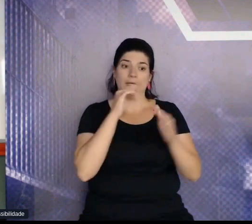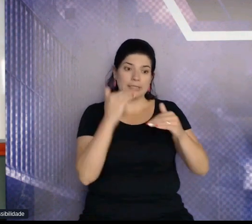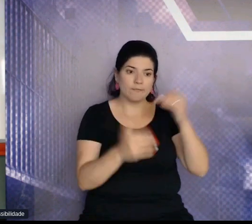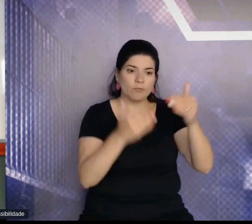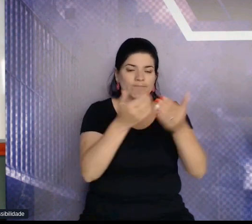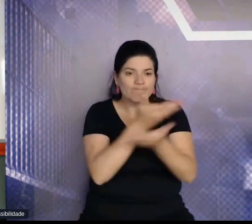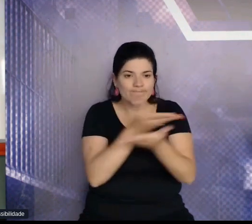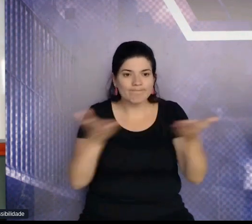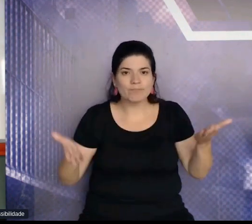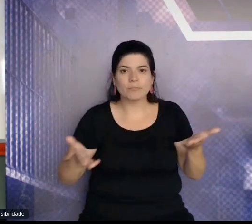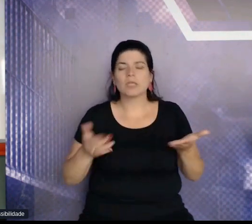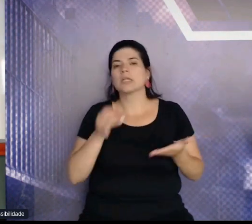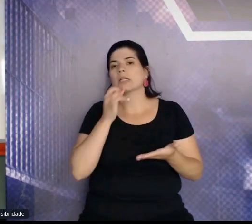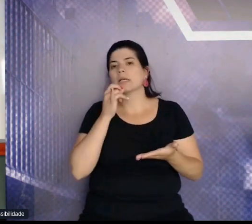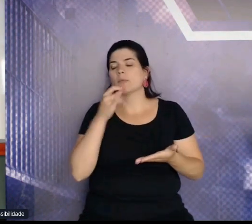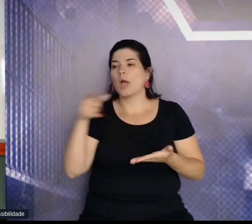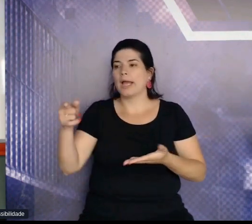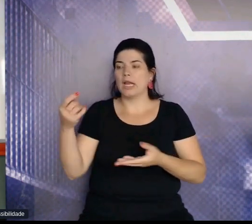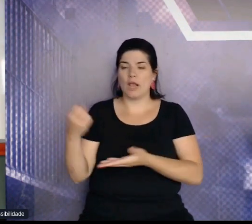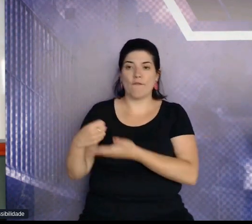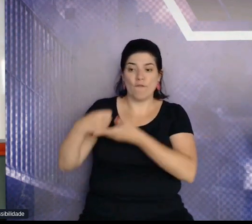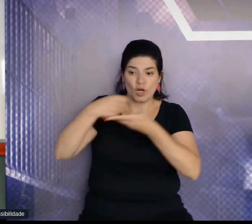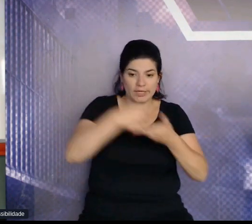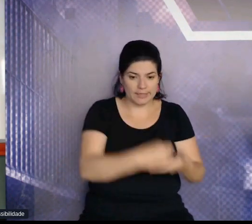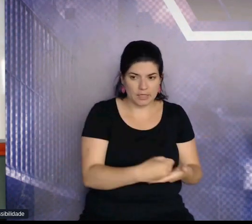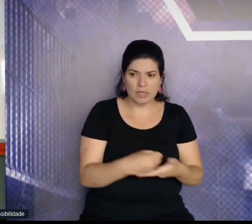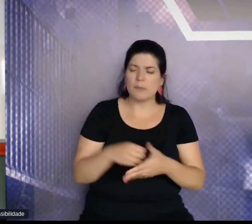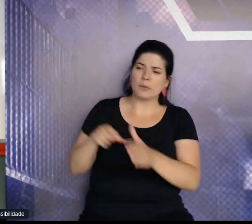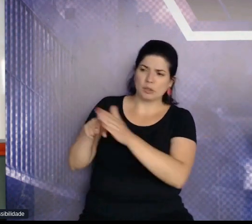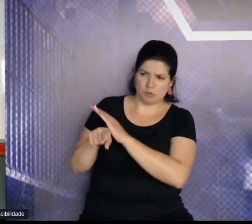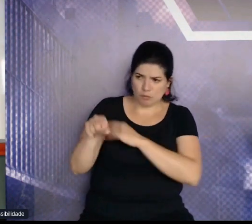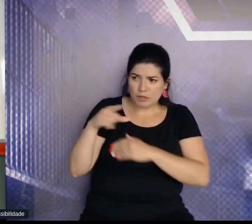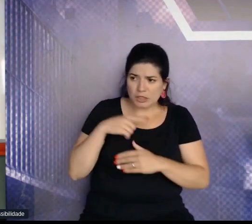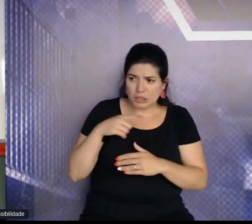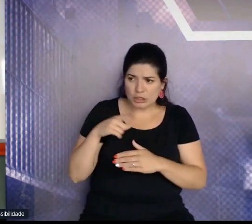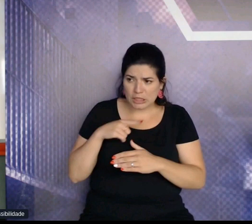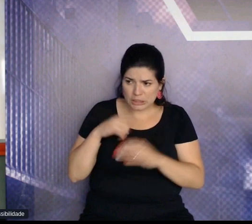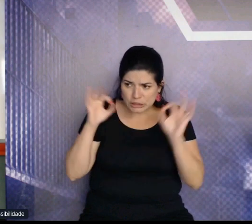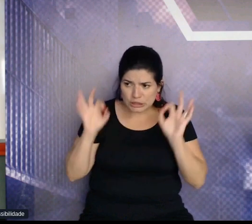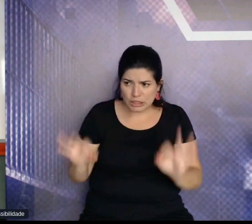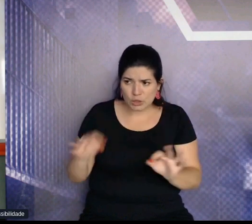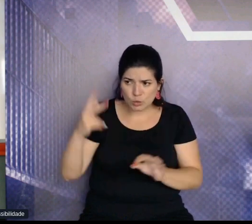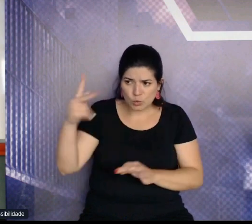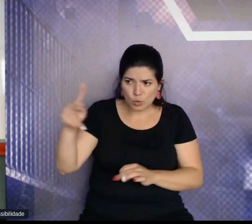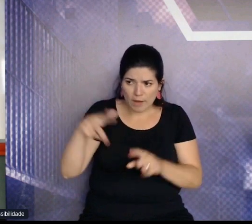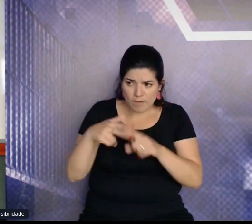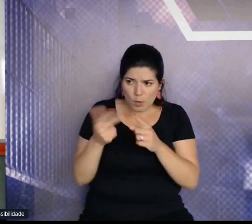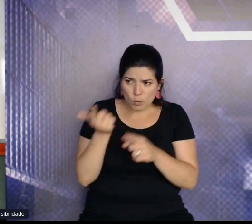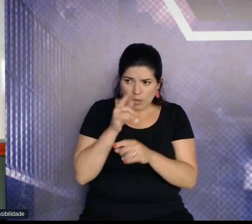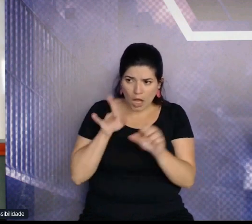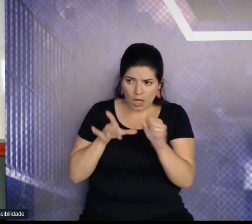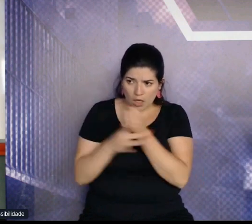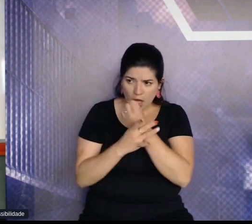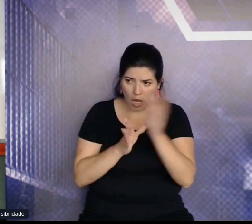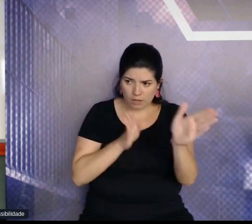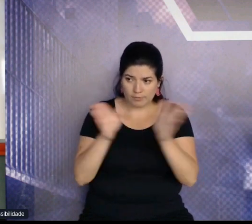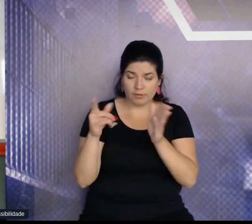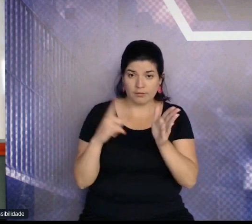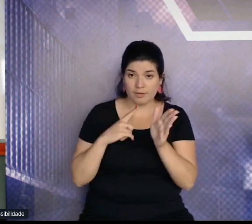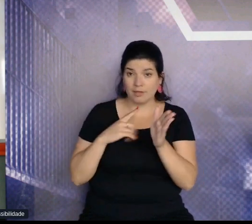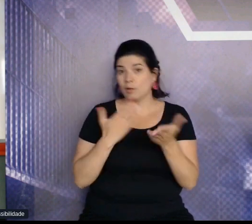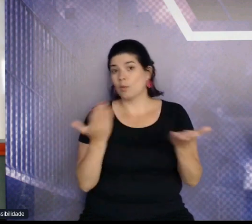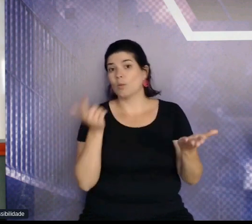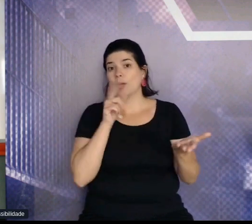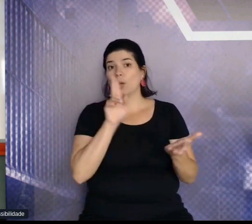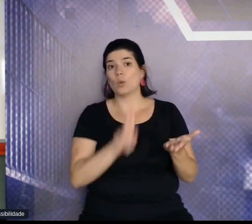a um fornecedor e falar, poxa, você garante acessibilidade aqui na sua ferramenta para a utilização aqui